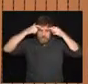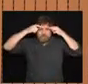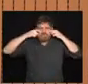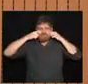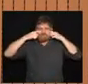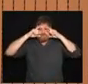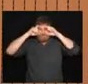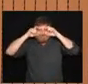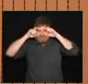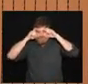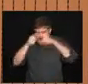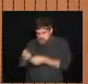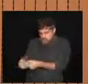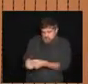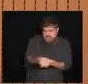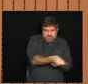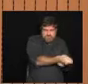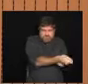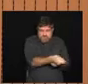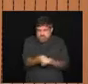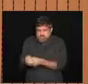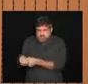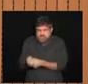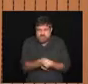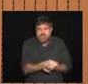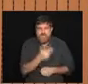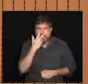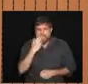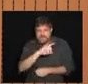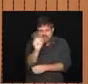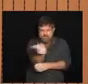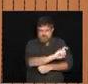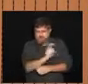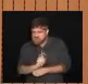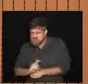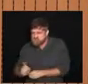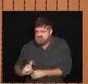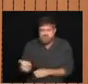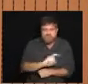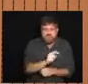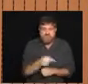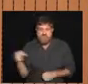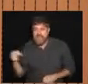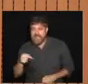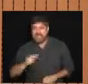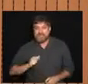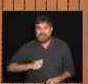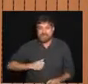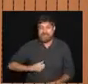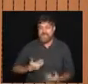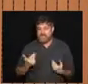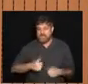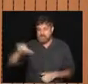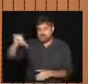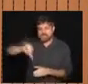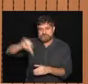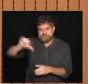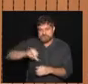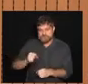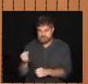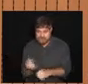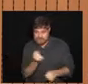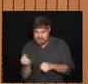com um esguicho que parece que está jogando inseticida nas cidades. Aquilo é desinfetante. Isso está sendo